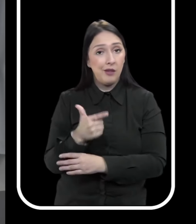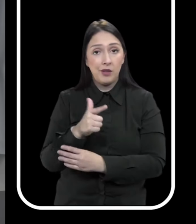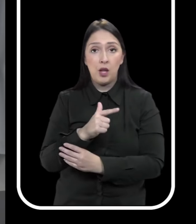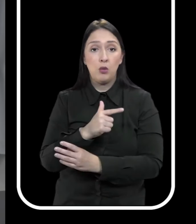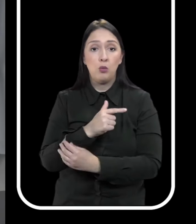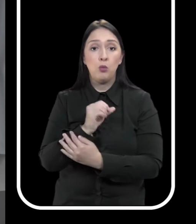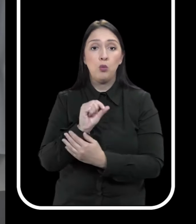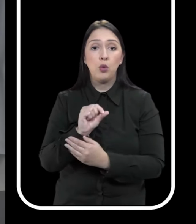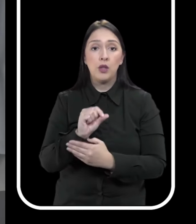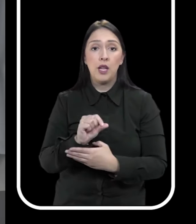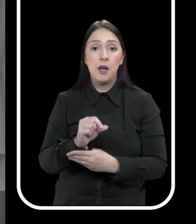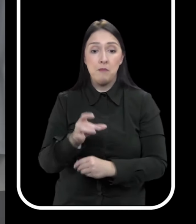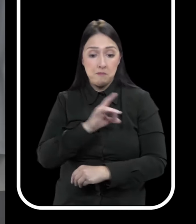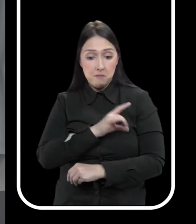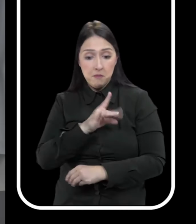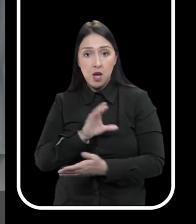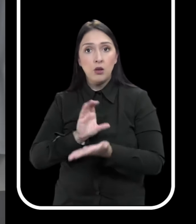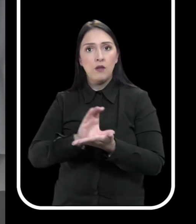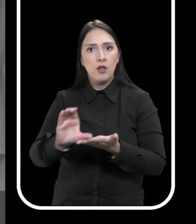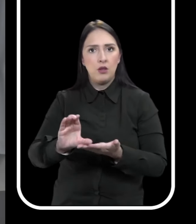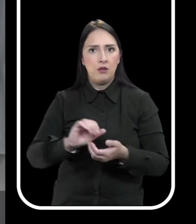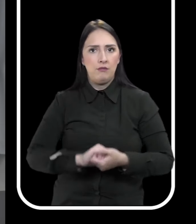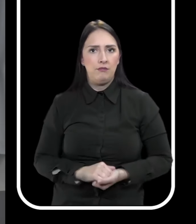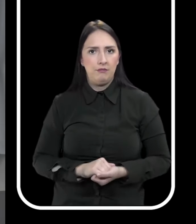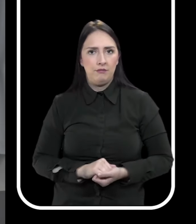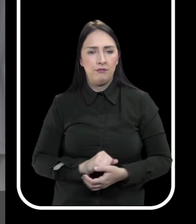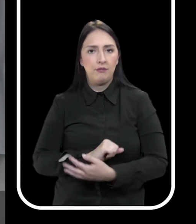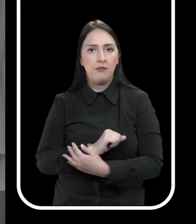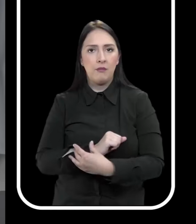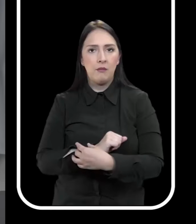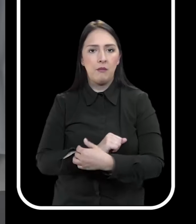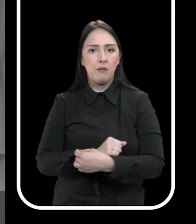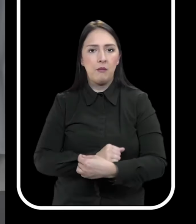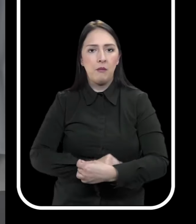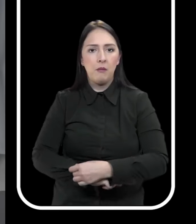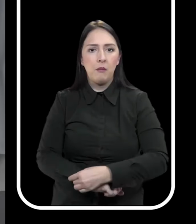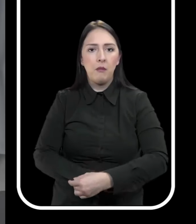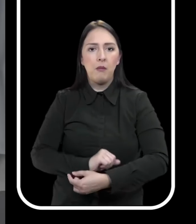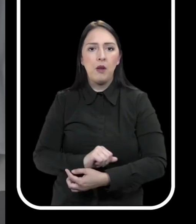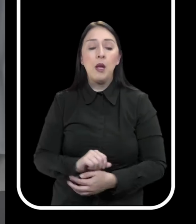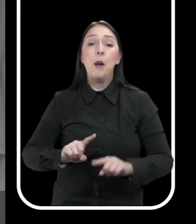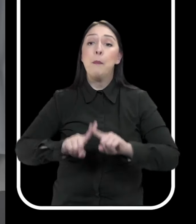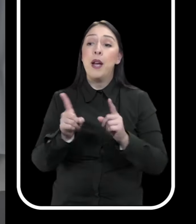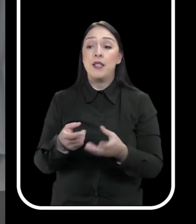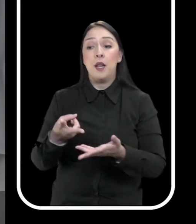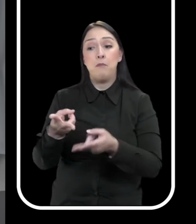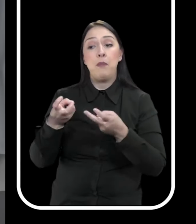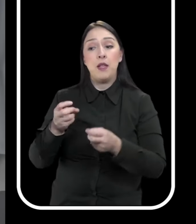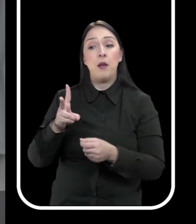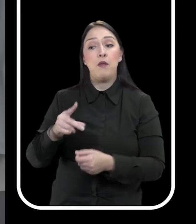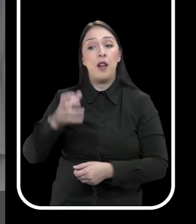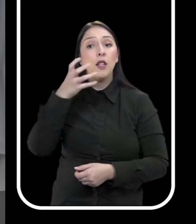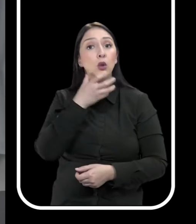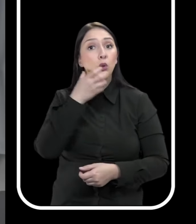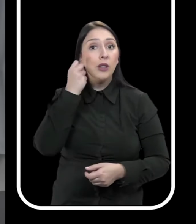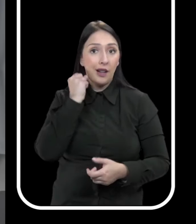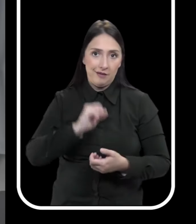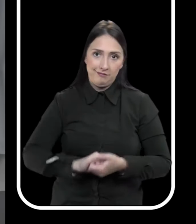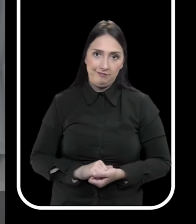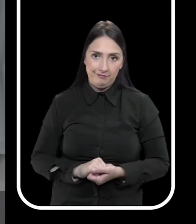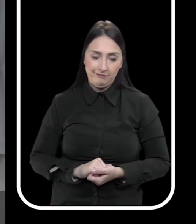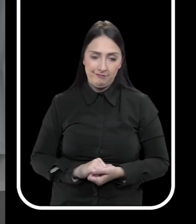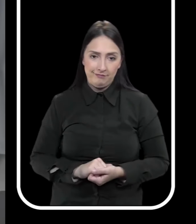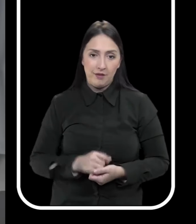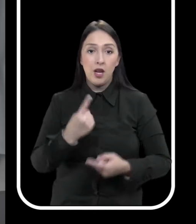não tem medo de investir, muito pelo contrário, desde que ele perceba que ele vai ganhar dinheiro. Como